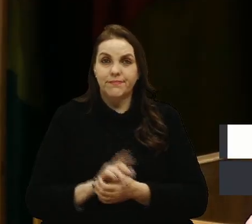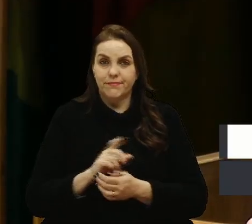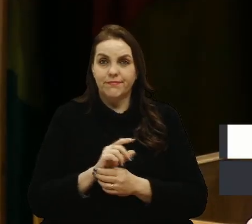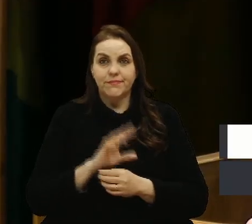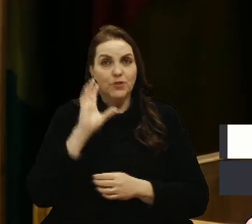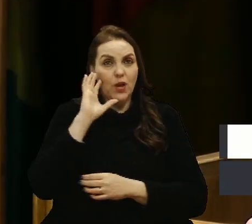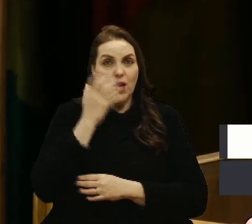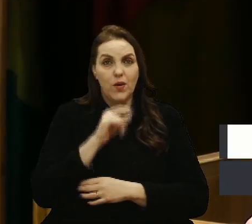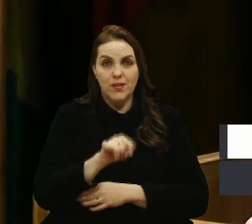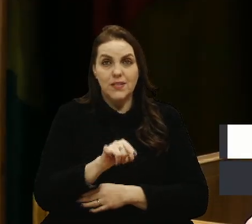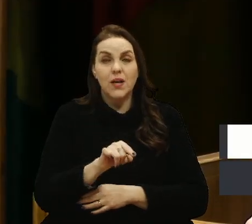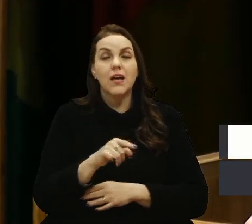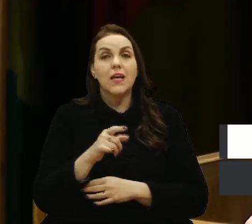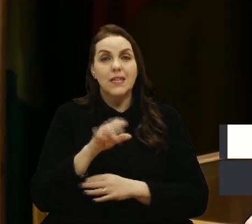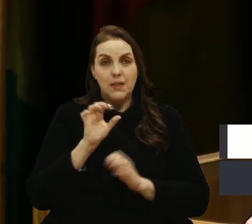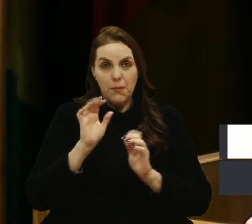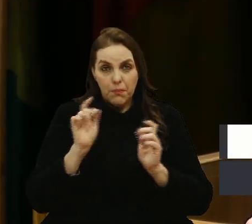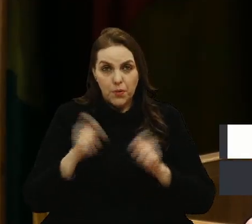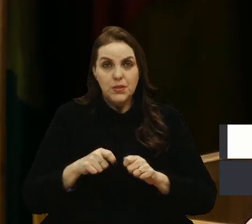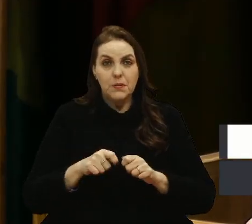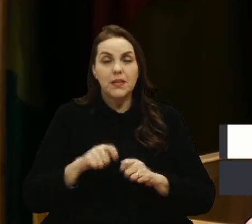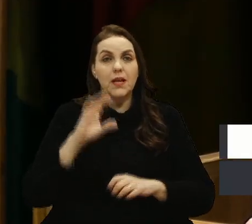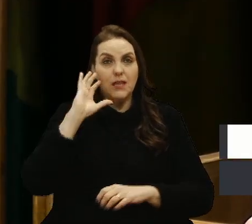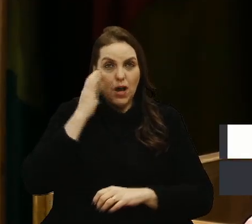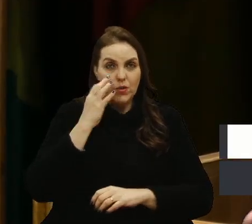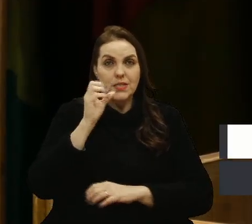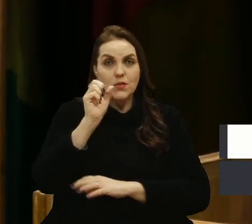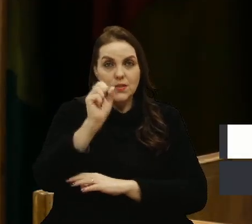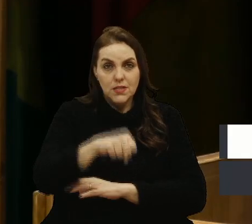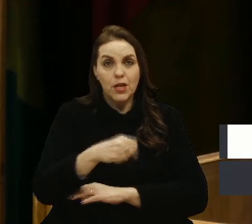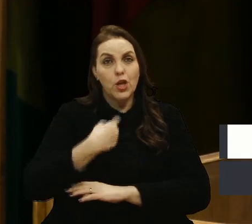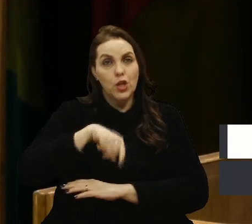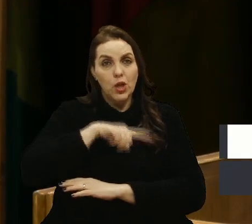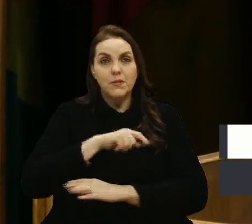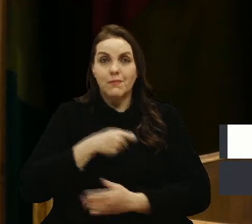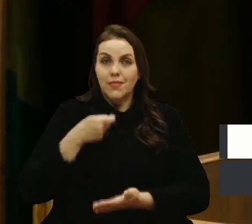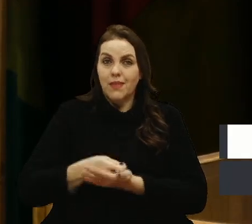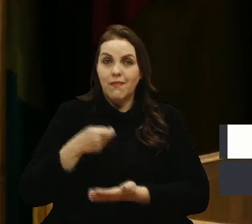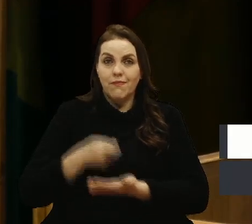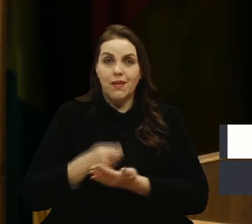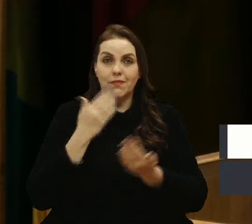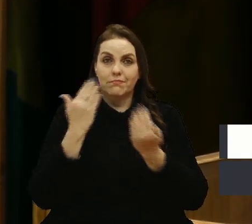foi cometido. Então, em havendo a possibilidade do cometimento do fato, nós temos o dever de apreciar, presidente.